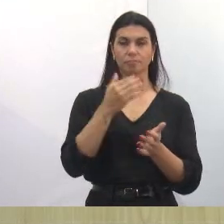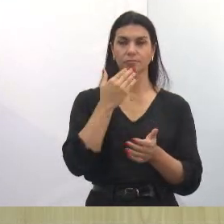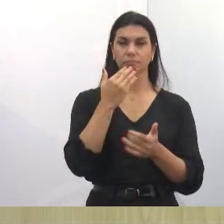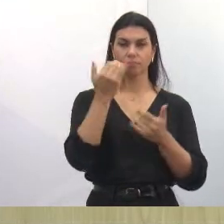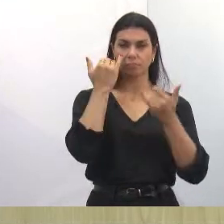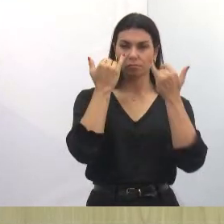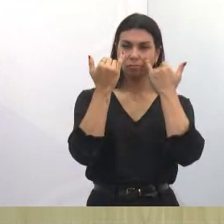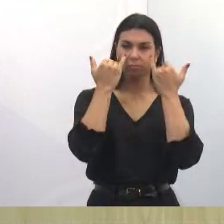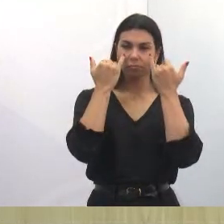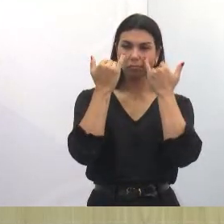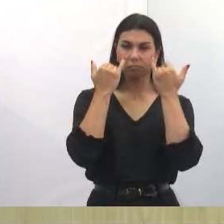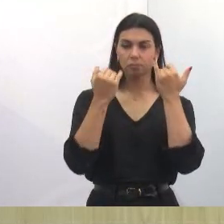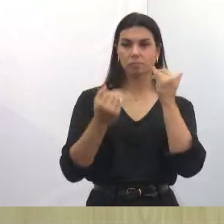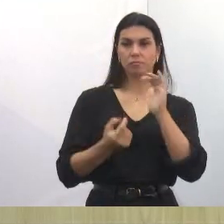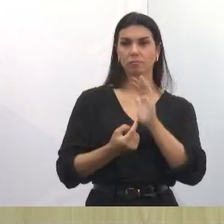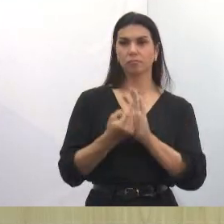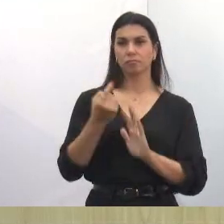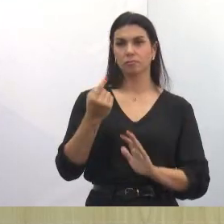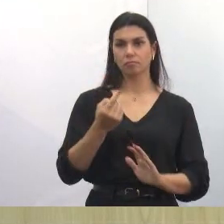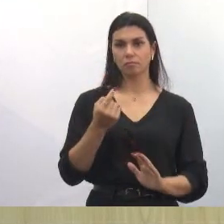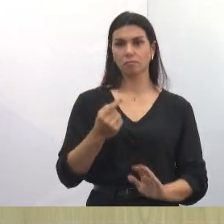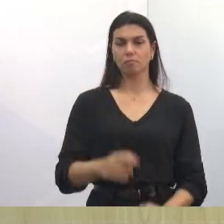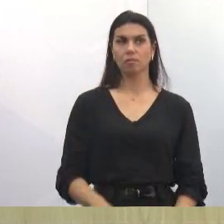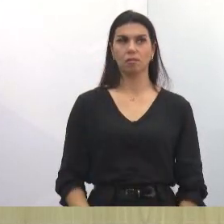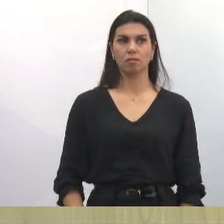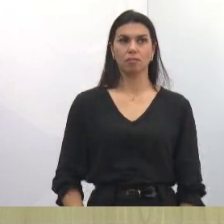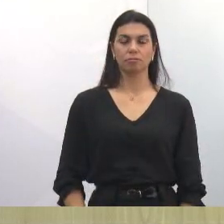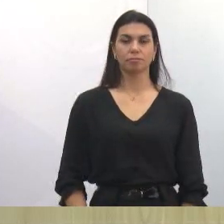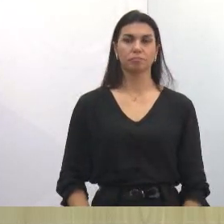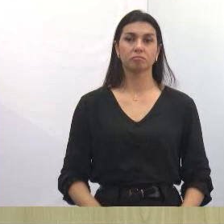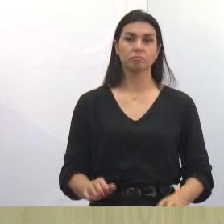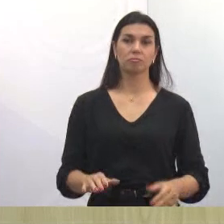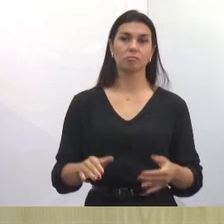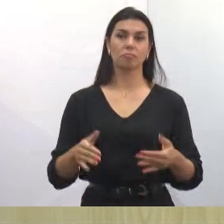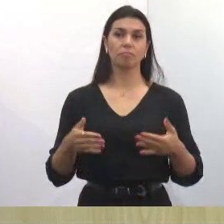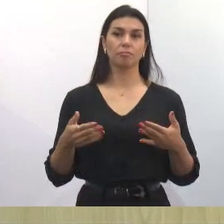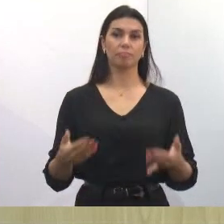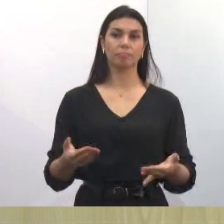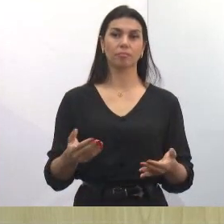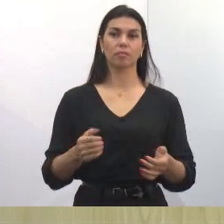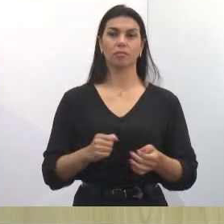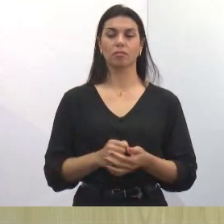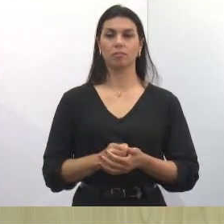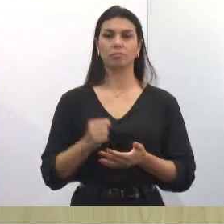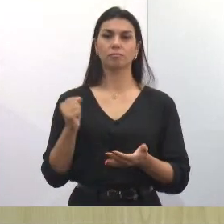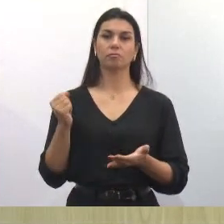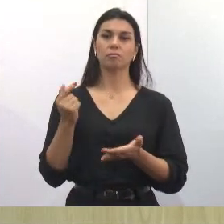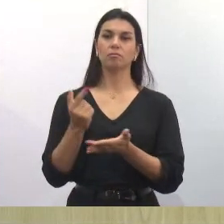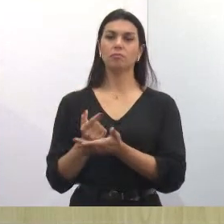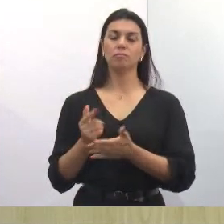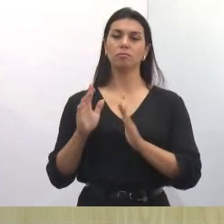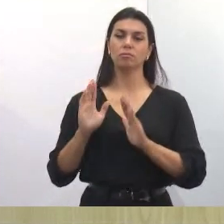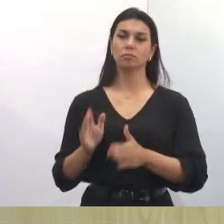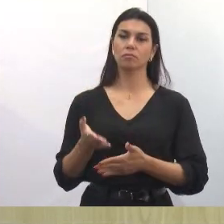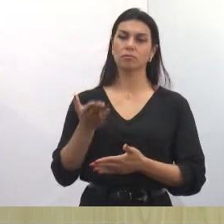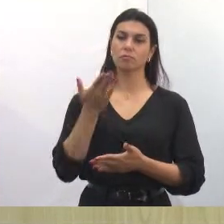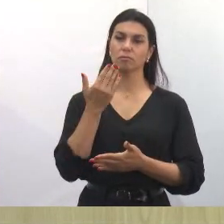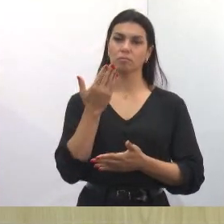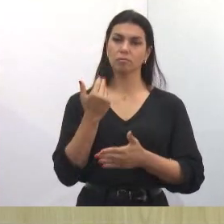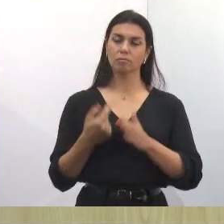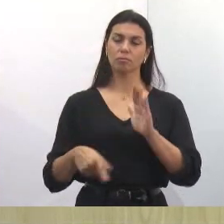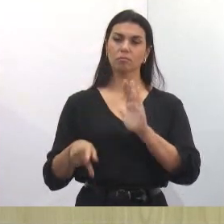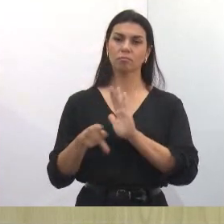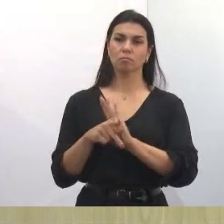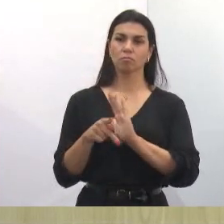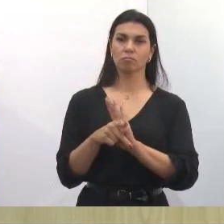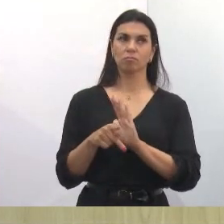pedido de informações. 1. Quando foram adquiridas as ações que estão armazenadas no abrigo?